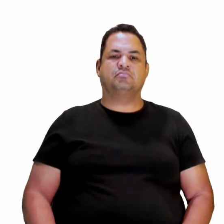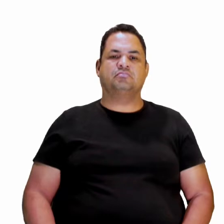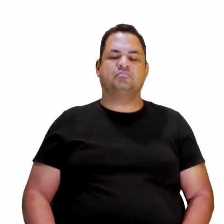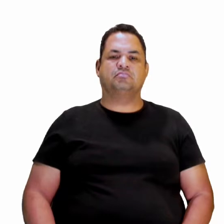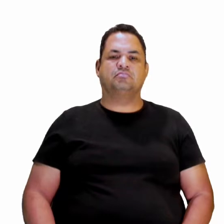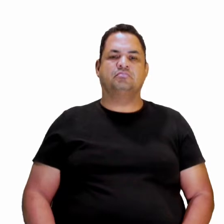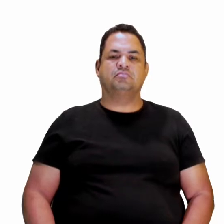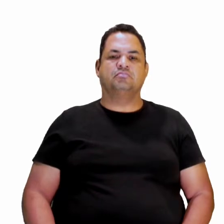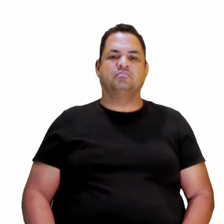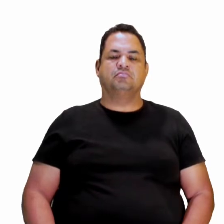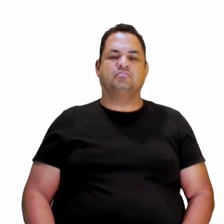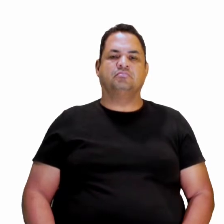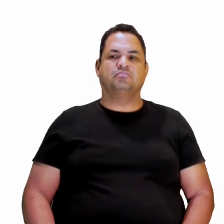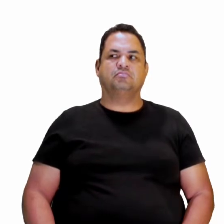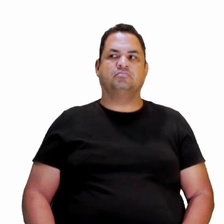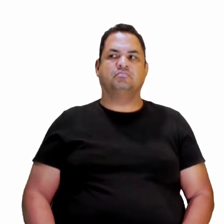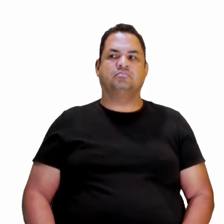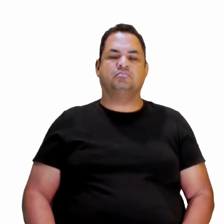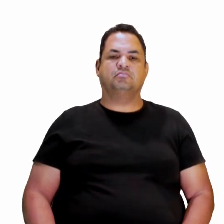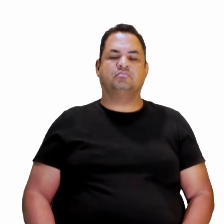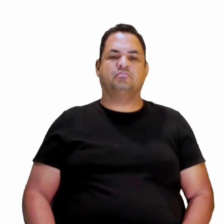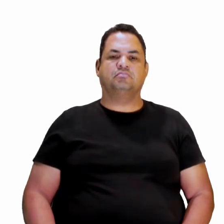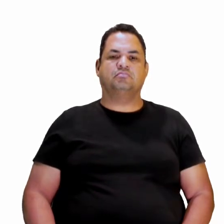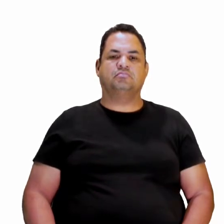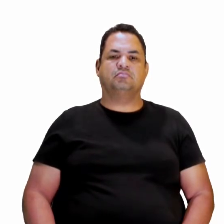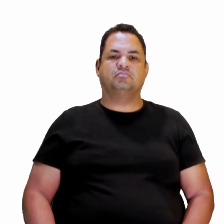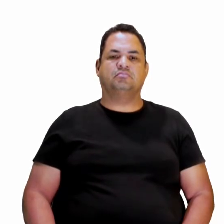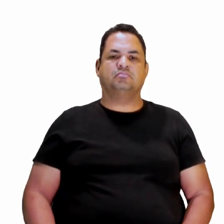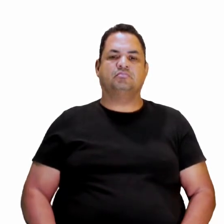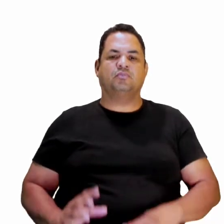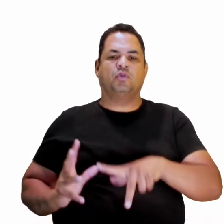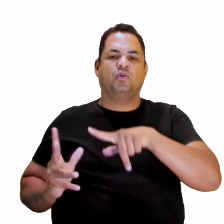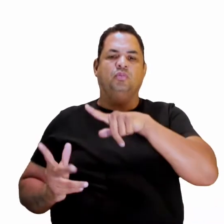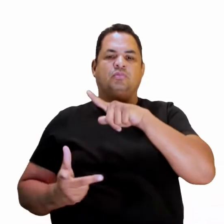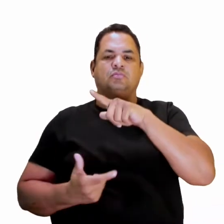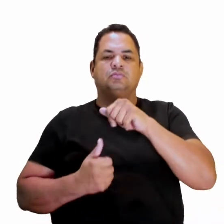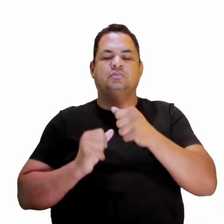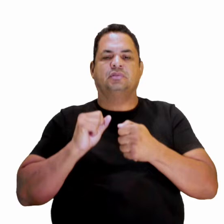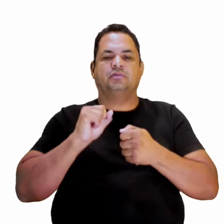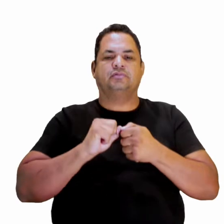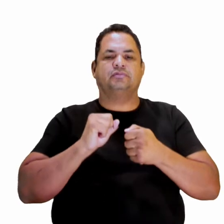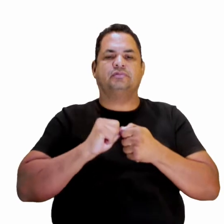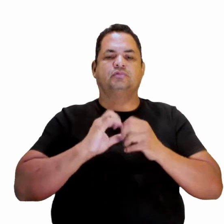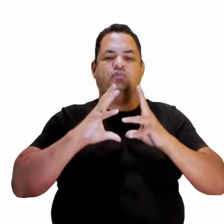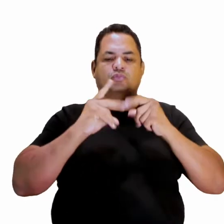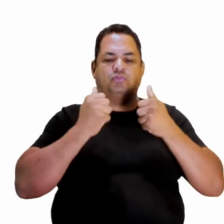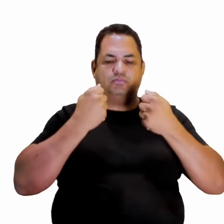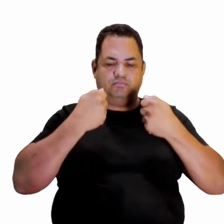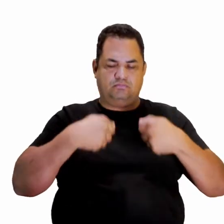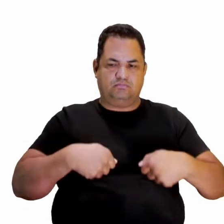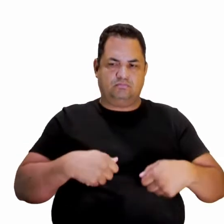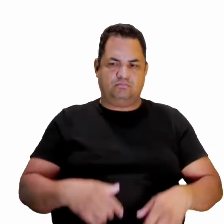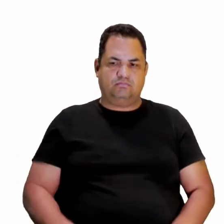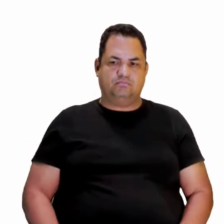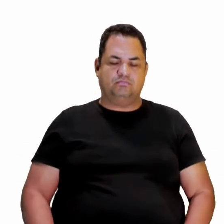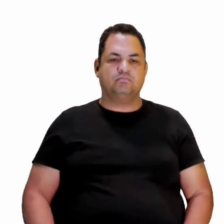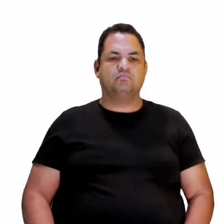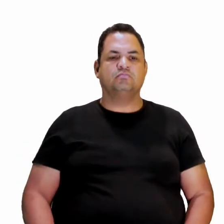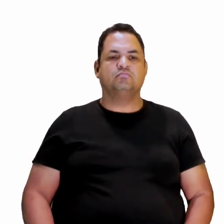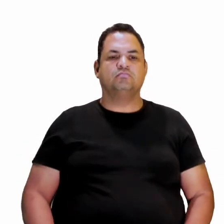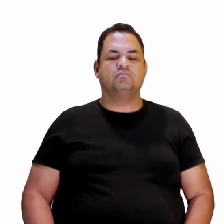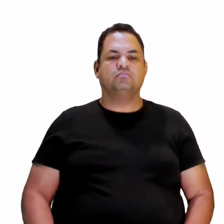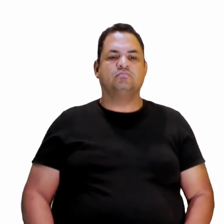doing all it can? Ou seja, o mundo está fazendo tudo o que pode? E